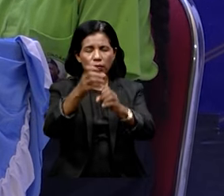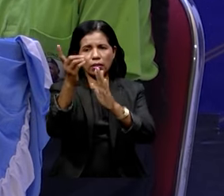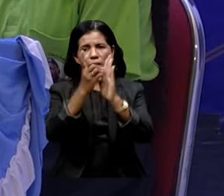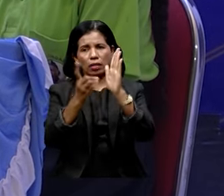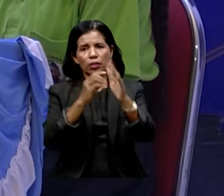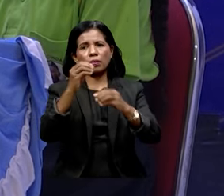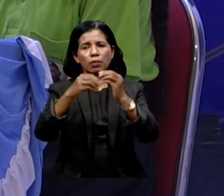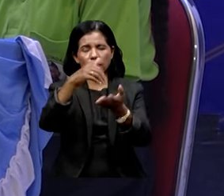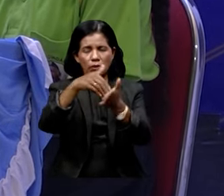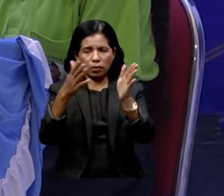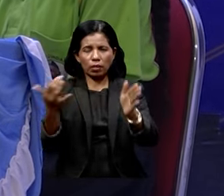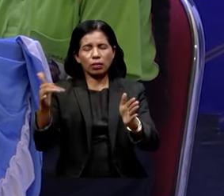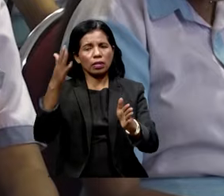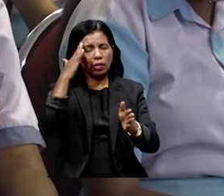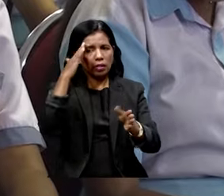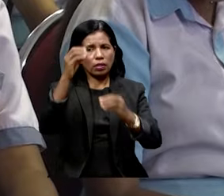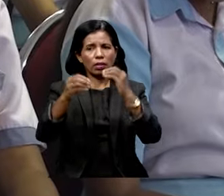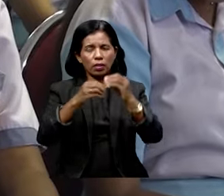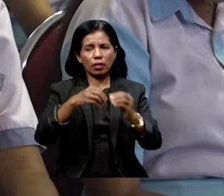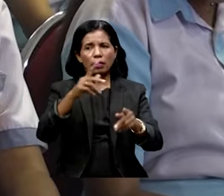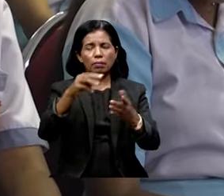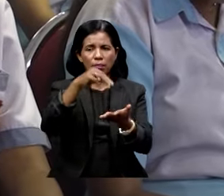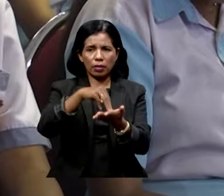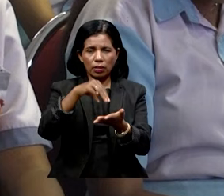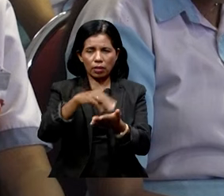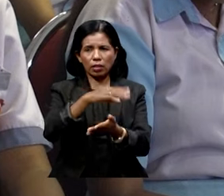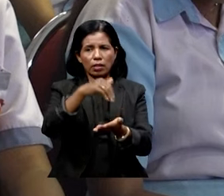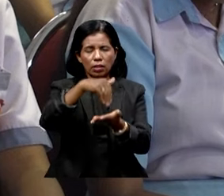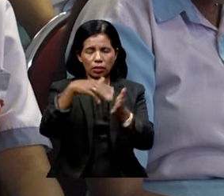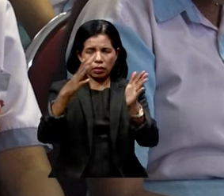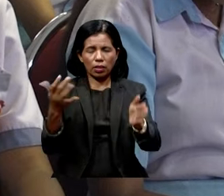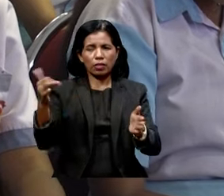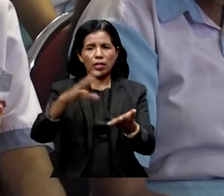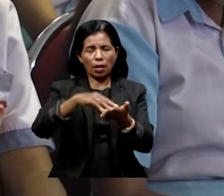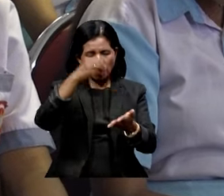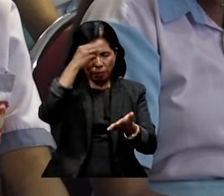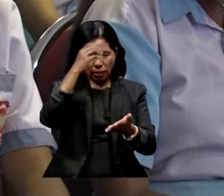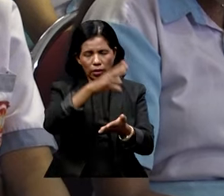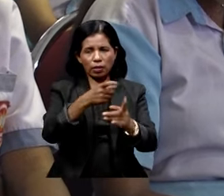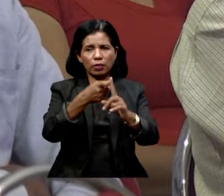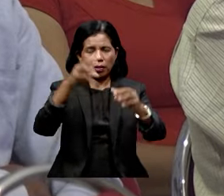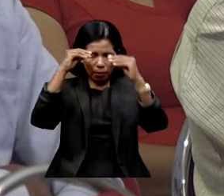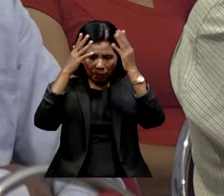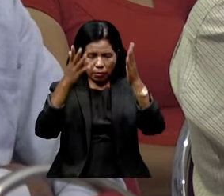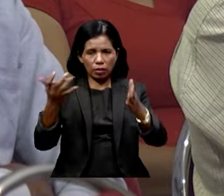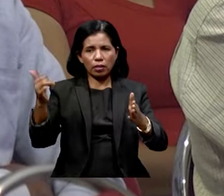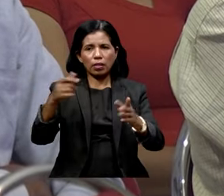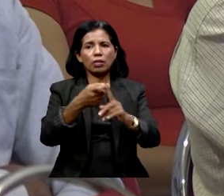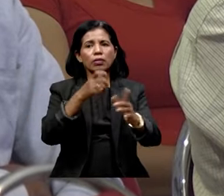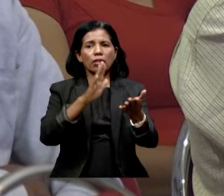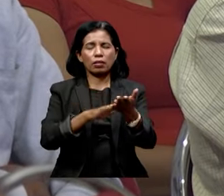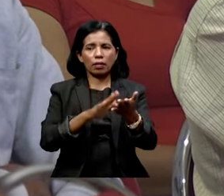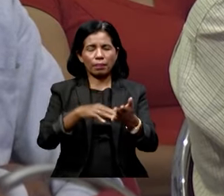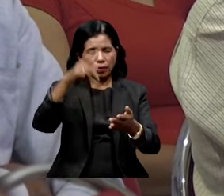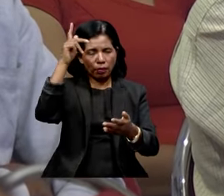konaba estudante sira ne conhecimento ba cada matéria, debema que estudante sira aprende husi profesor sira e a cada escola. Li husi